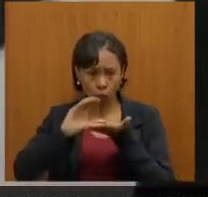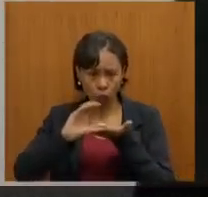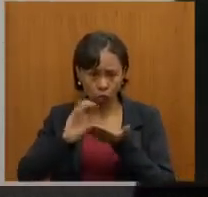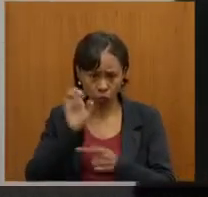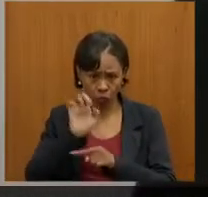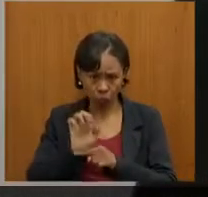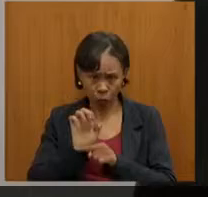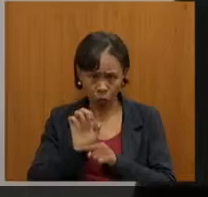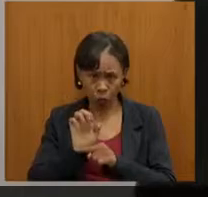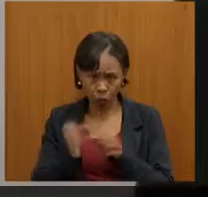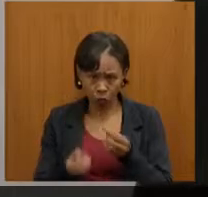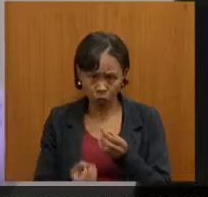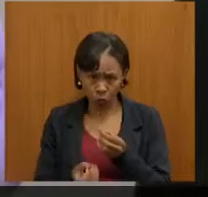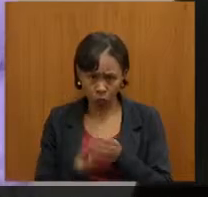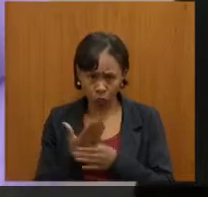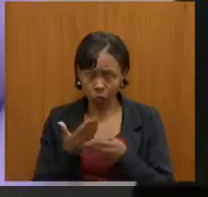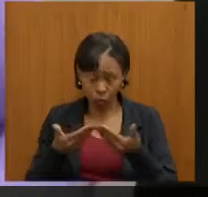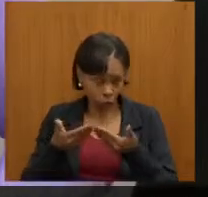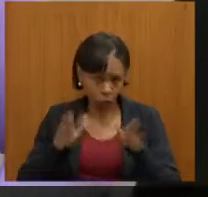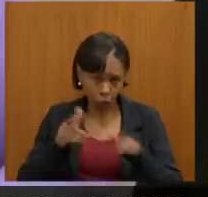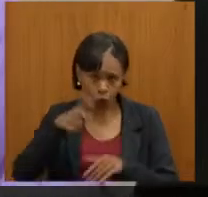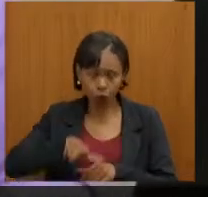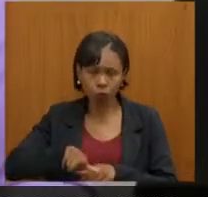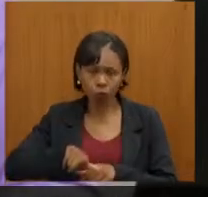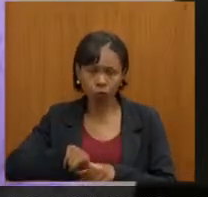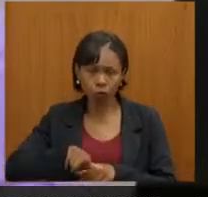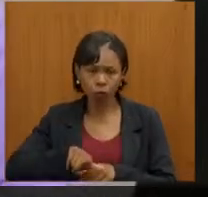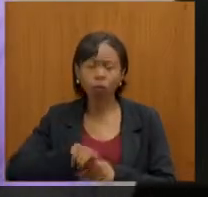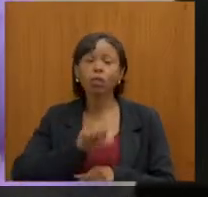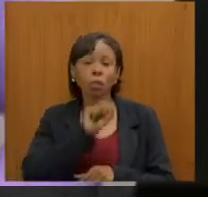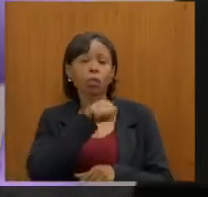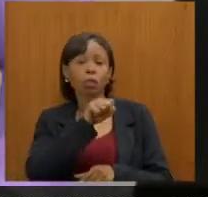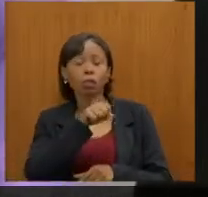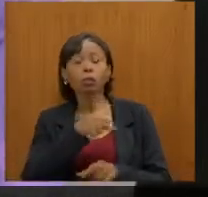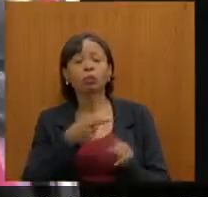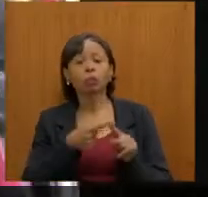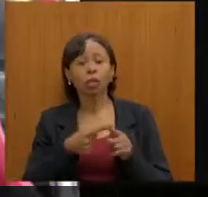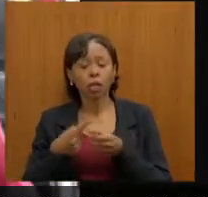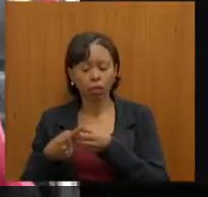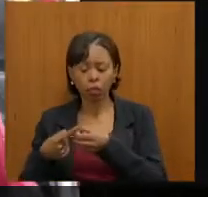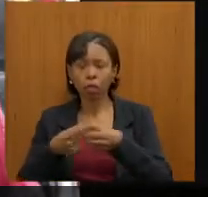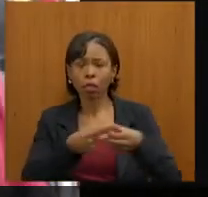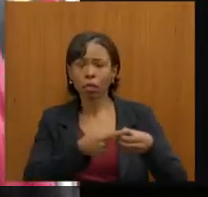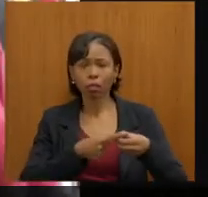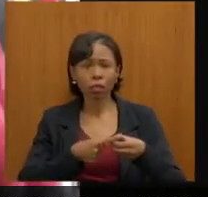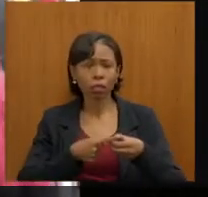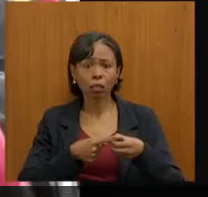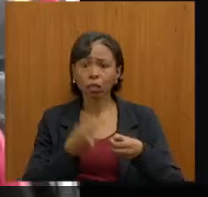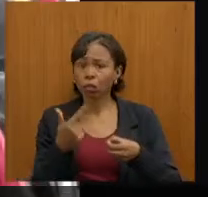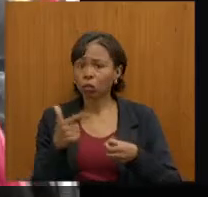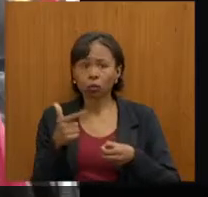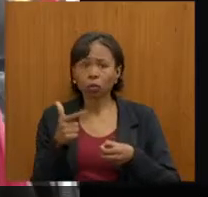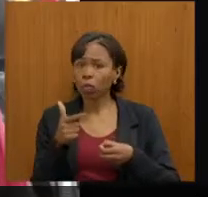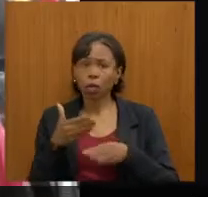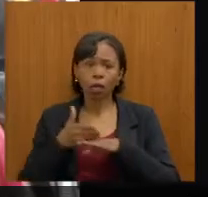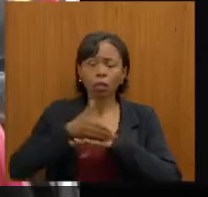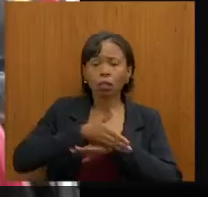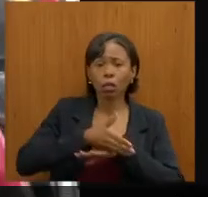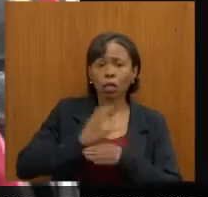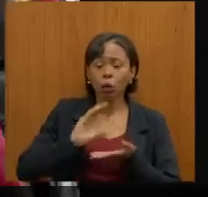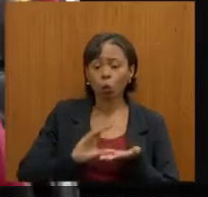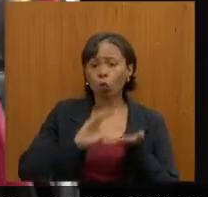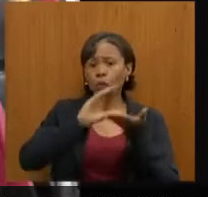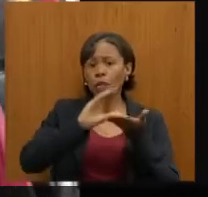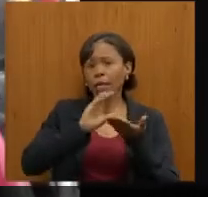né para garantir os municípios sim é porque os municípios não têm acesso ao Conselho Estadual